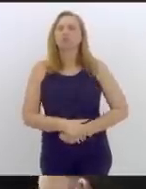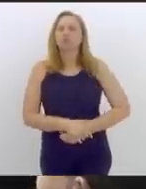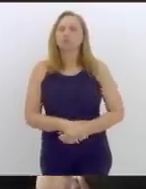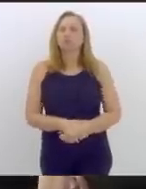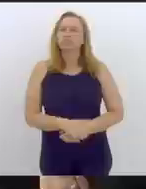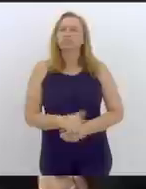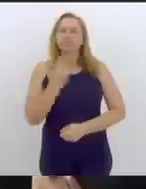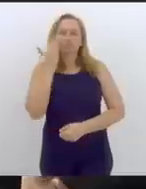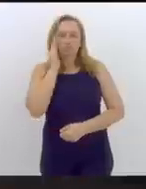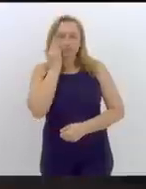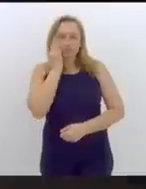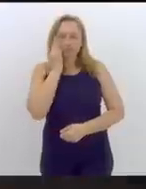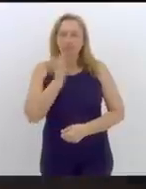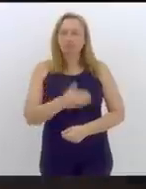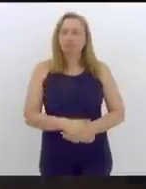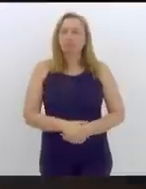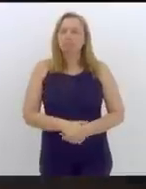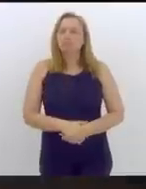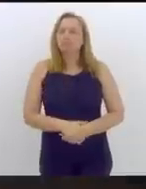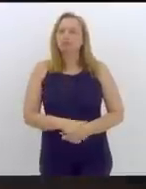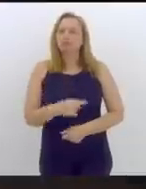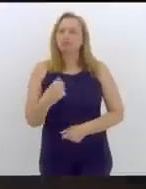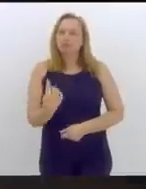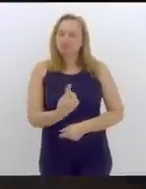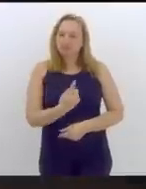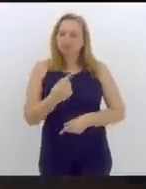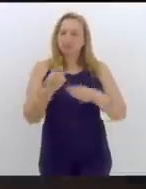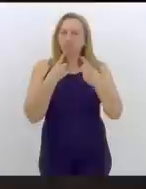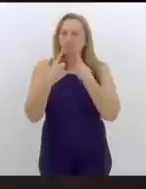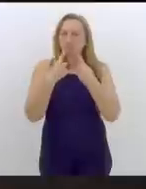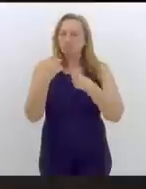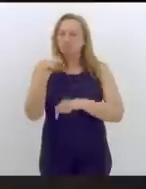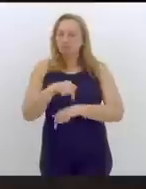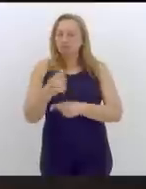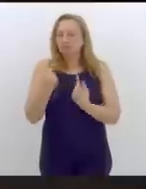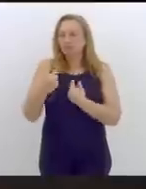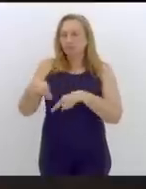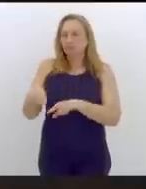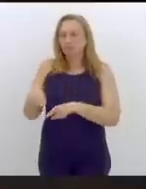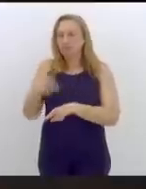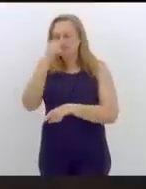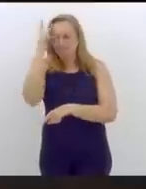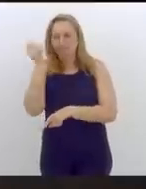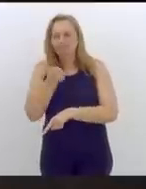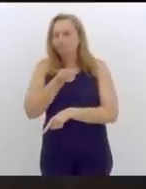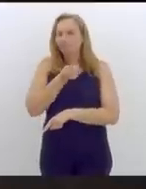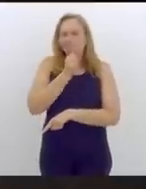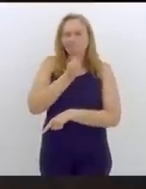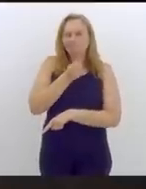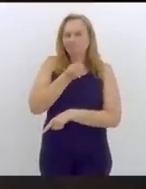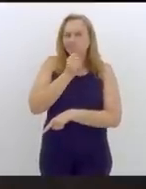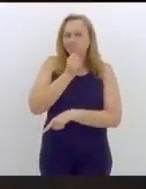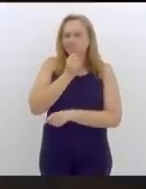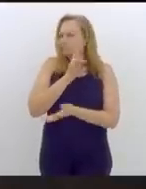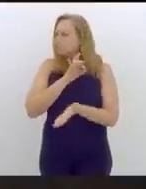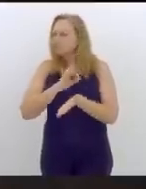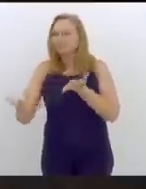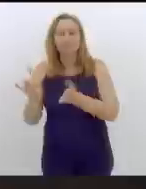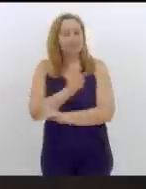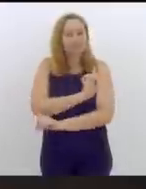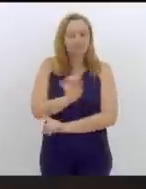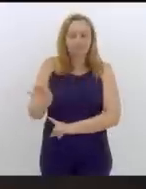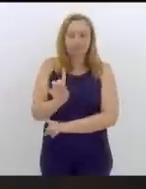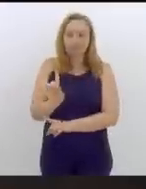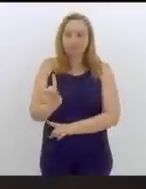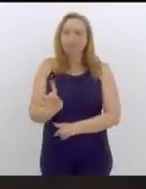entendam que o que está sendo tratado aqui não é para afrontar ninguém não é para guerrear não é para ser inimigo pelo contrário